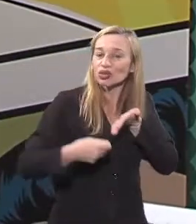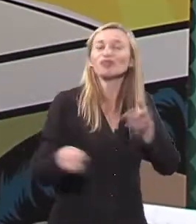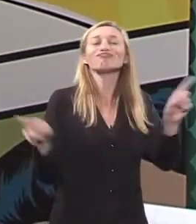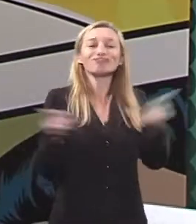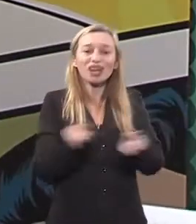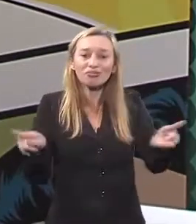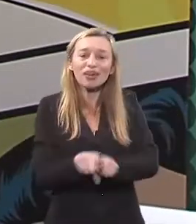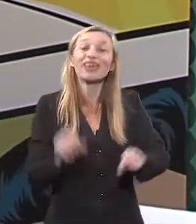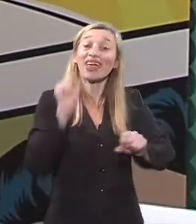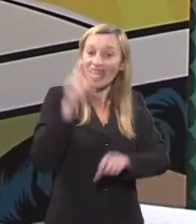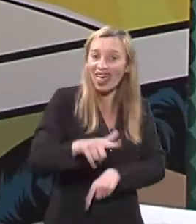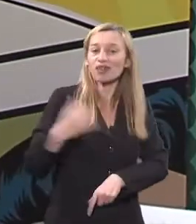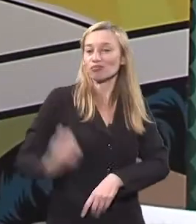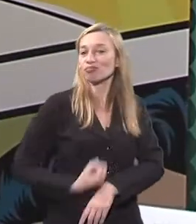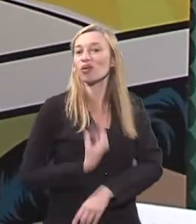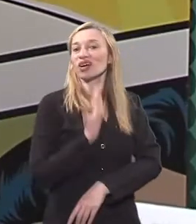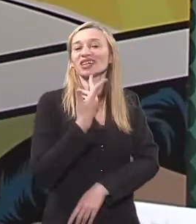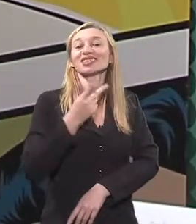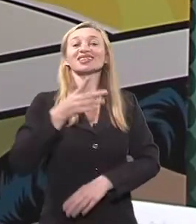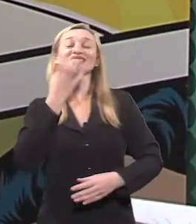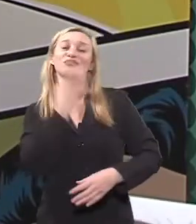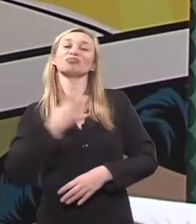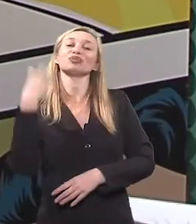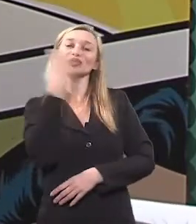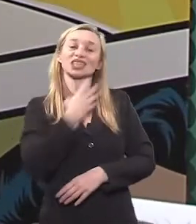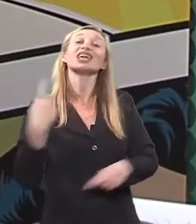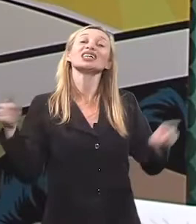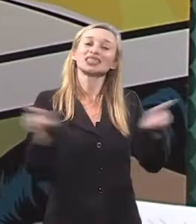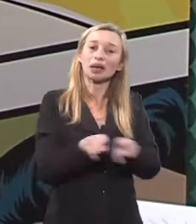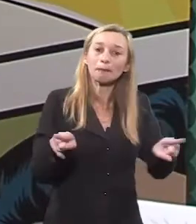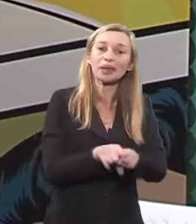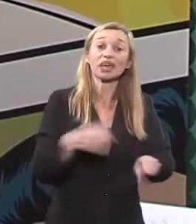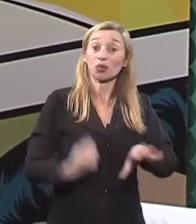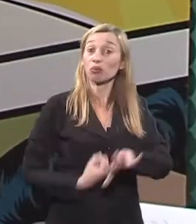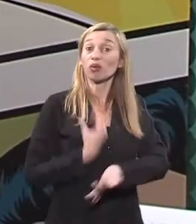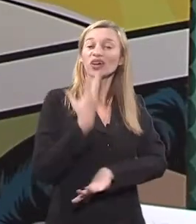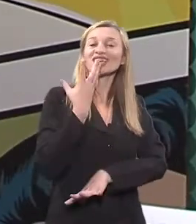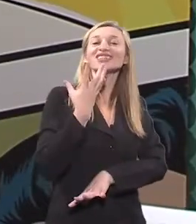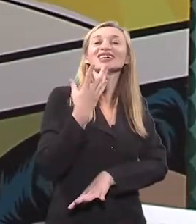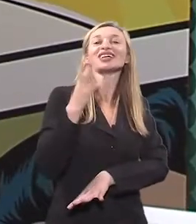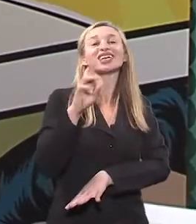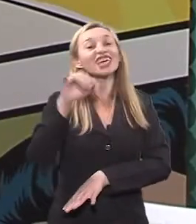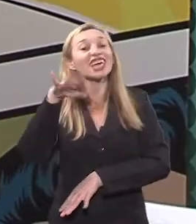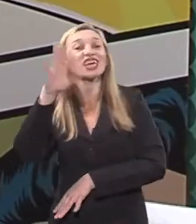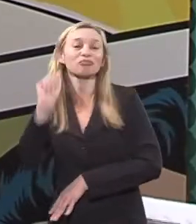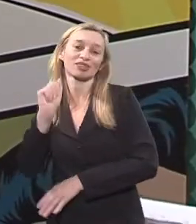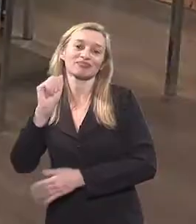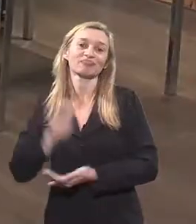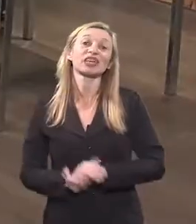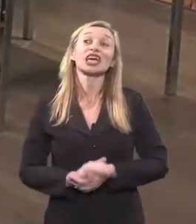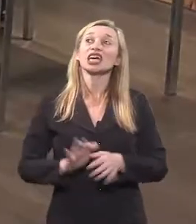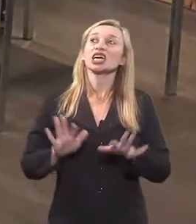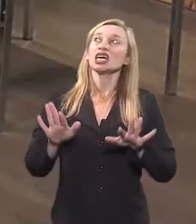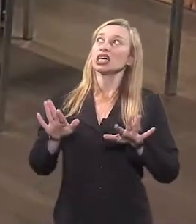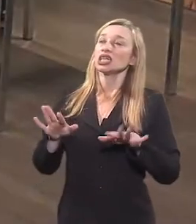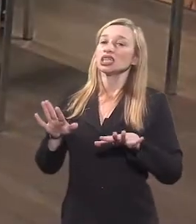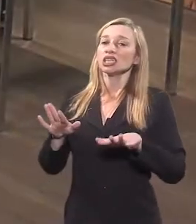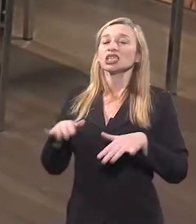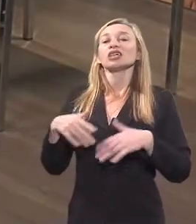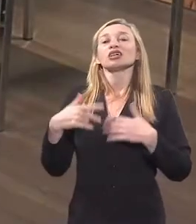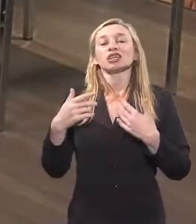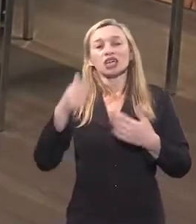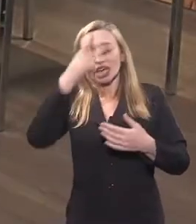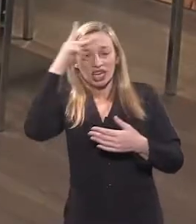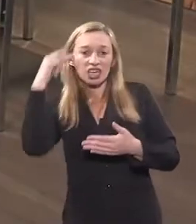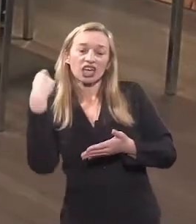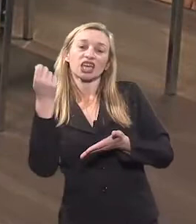compositor, também é um poeta nas suas falas. E tem mais, é um poeta que rima. Sim. É claro que, assim,